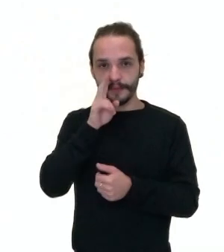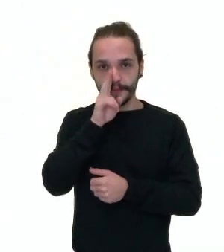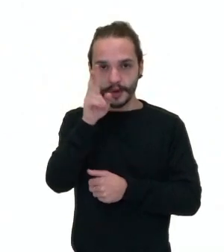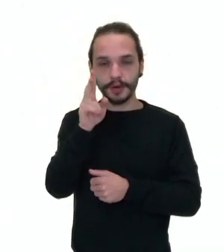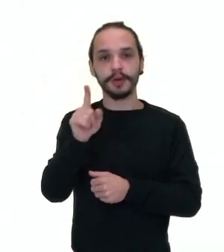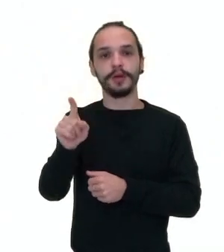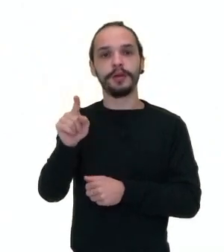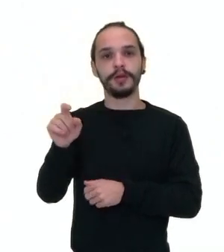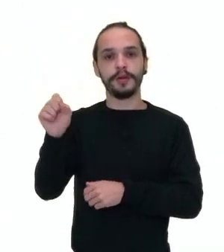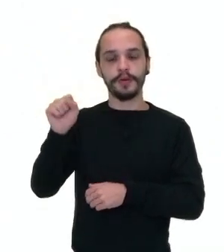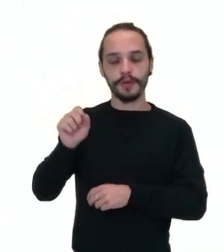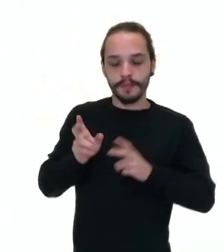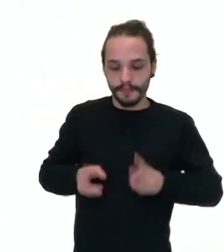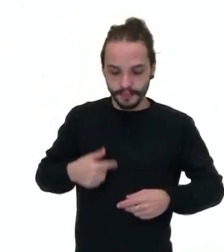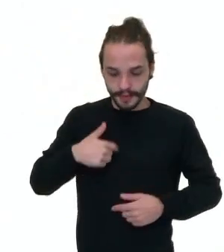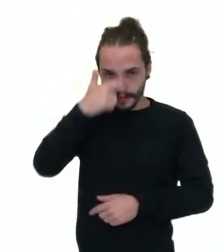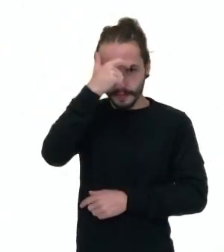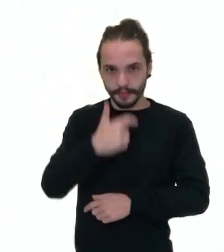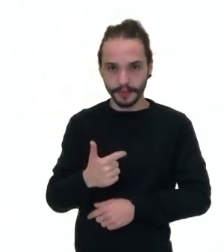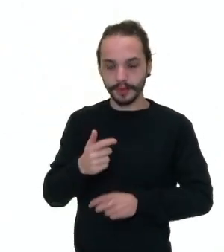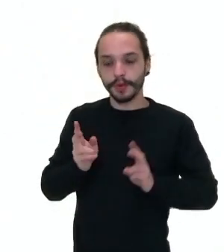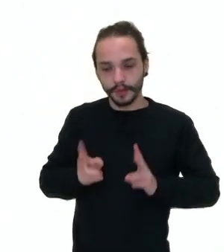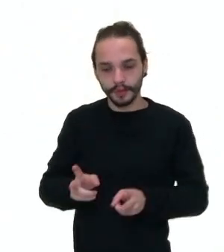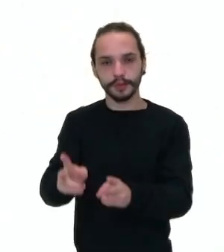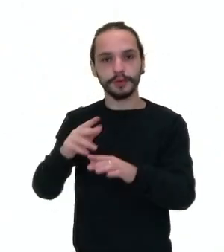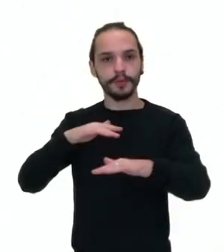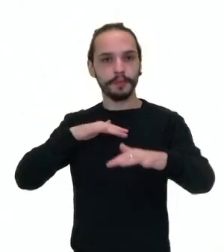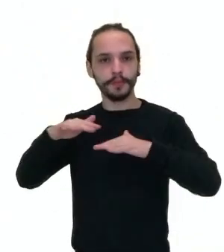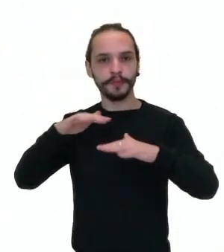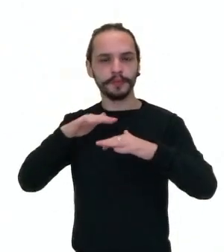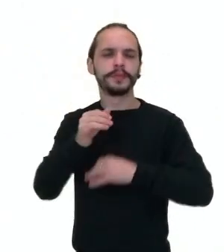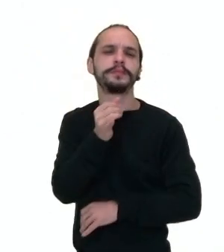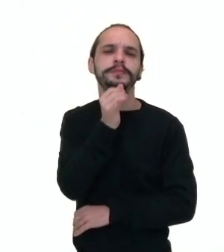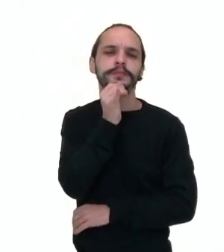passageiro tende a permanecer no seu estado de movimento. Ou seja,